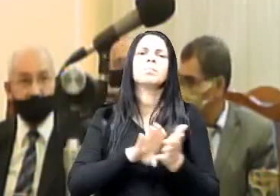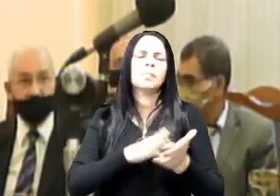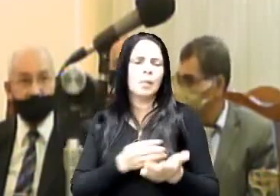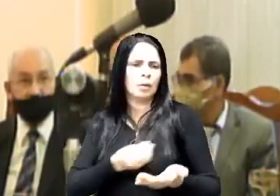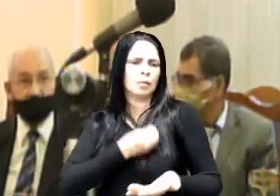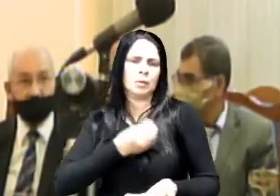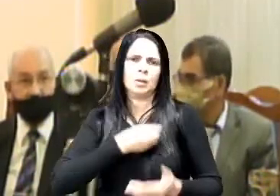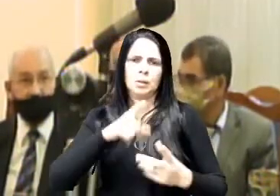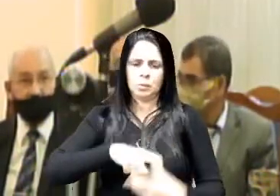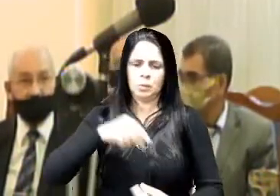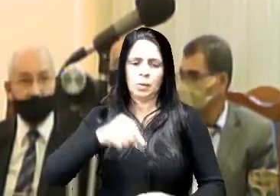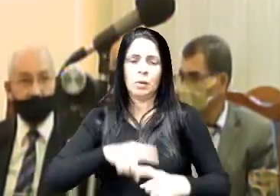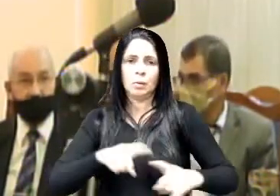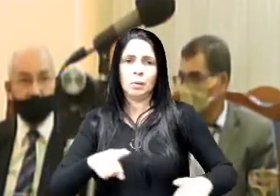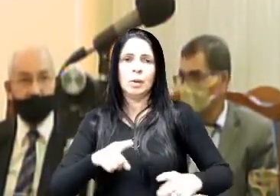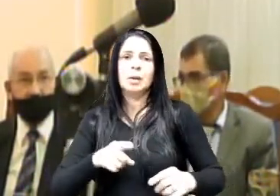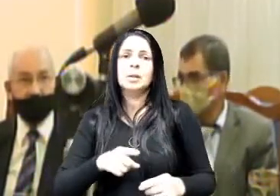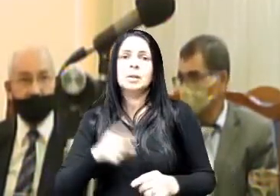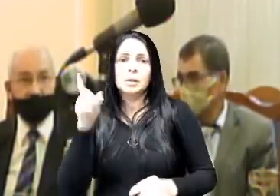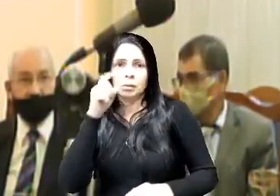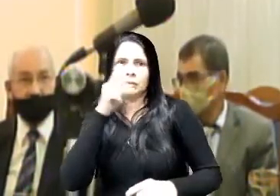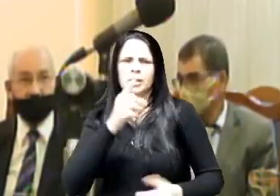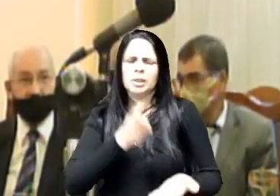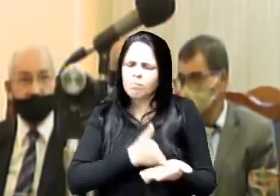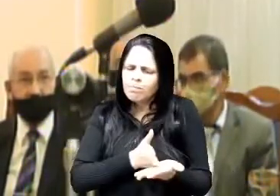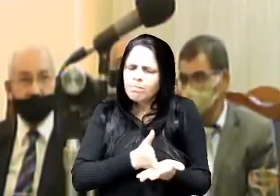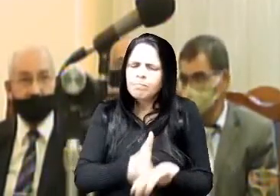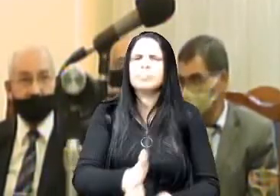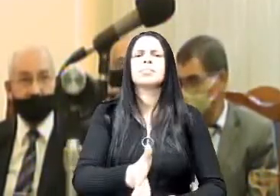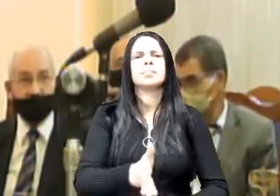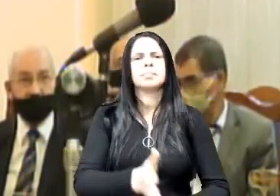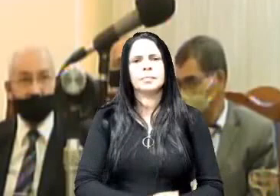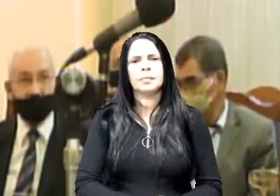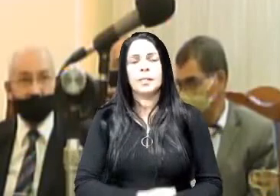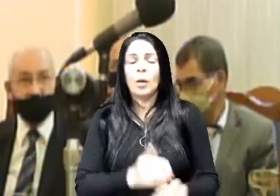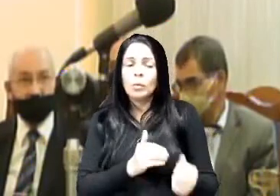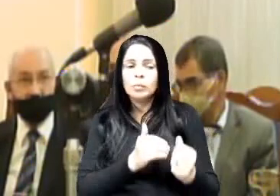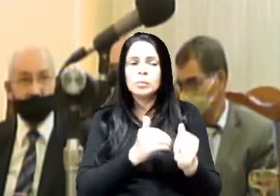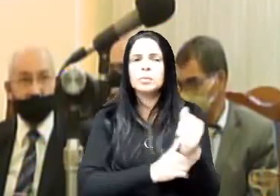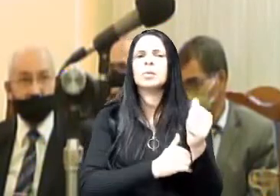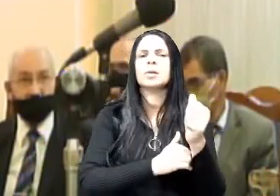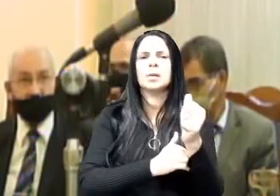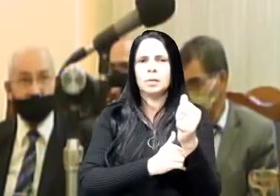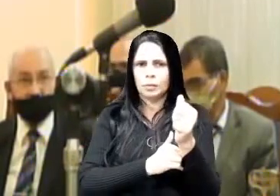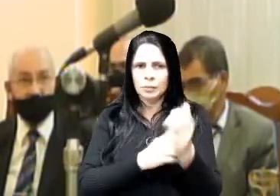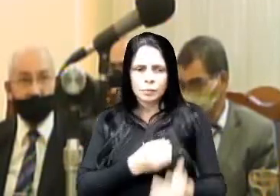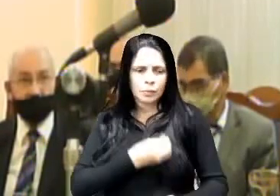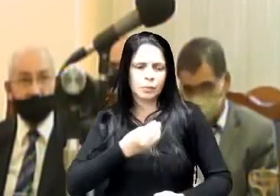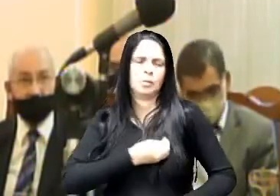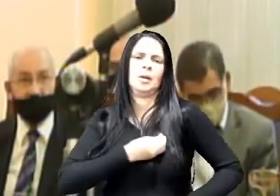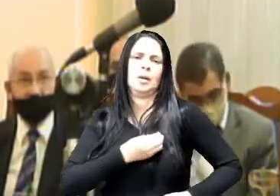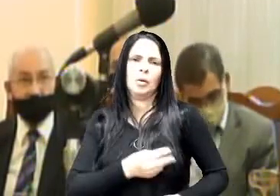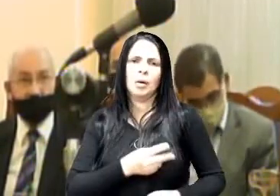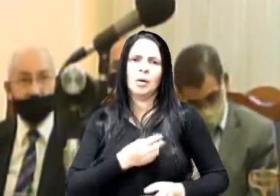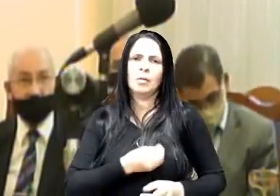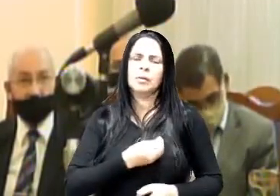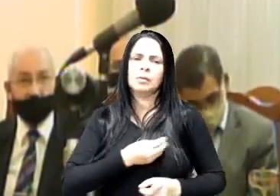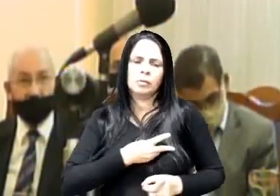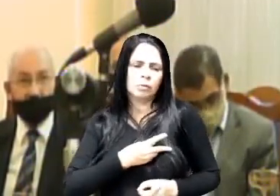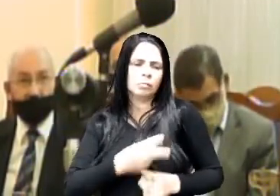permanecer, é onde está o segredo para se viver uma vida vitoriosa em Deus.